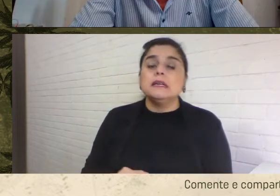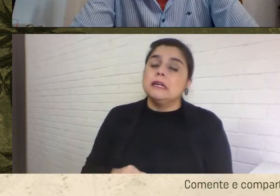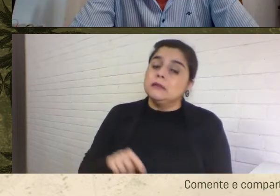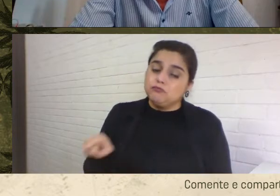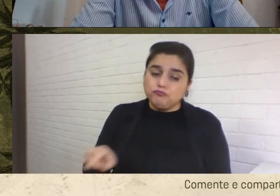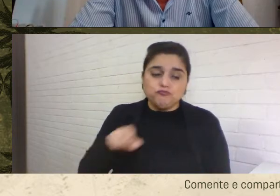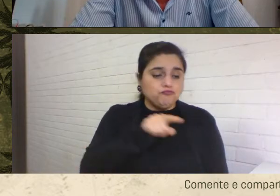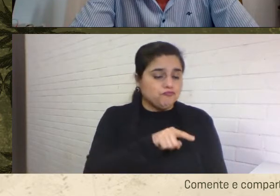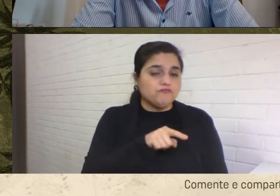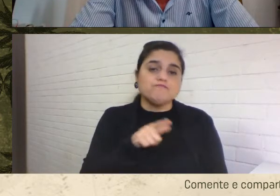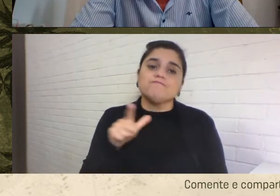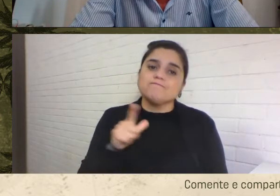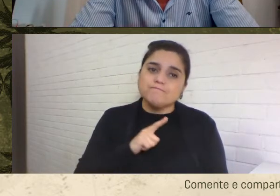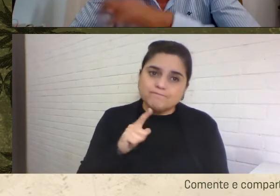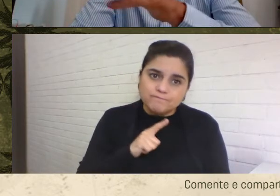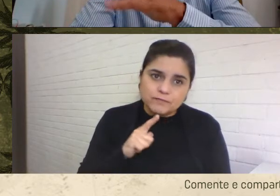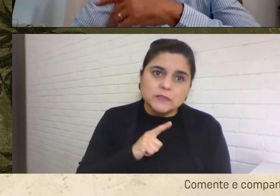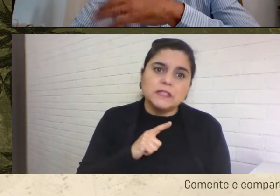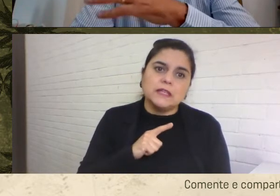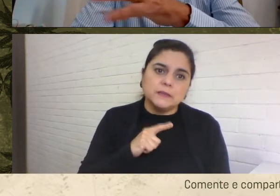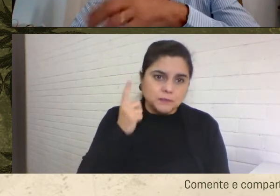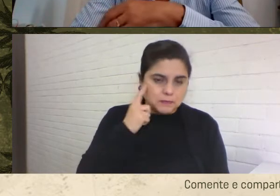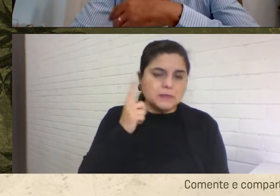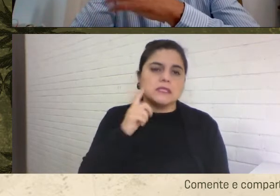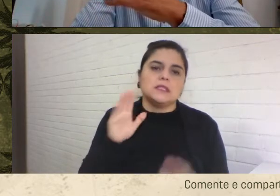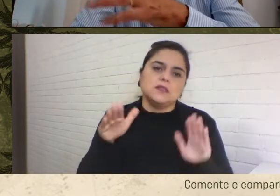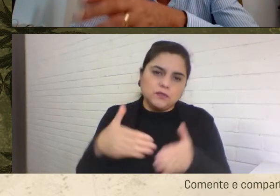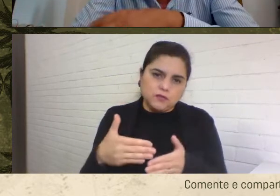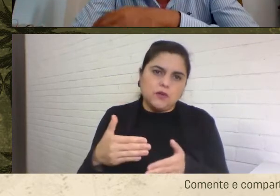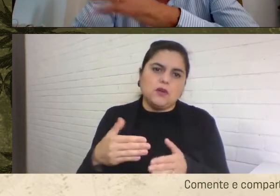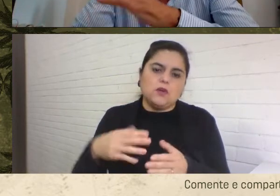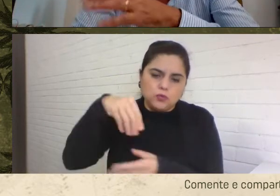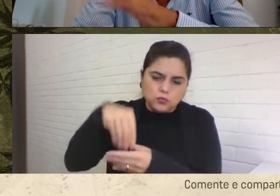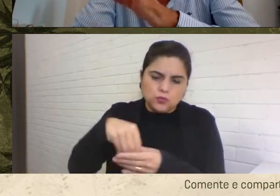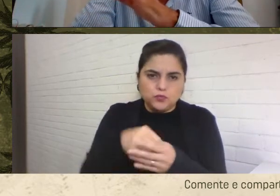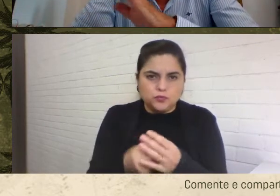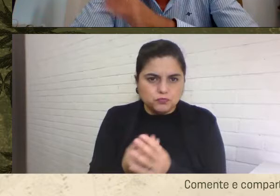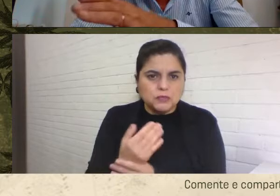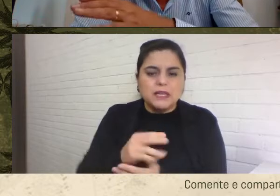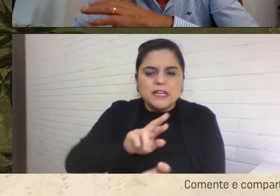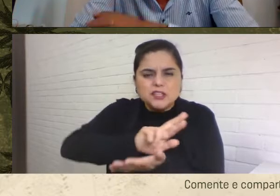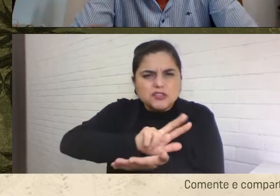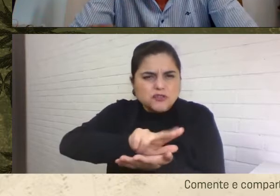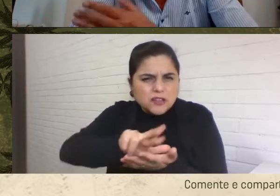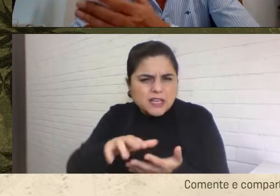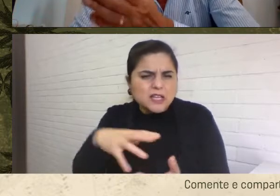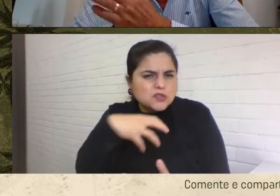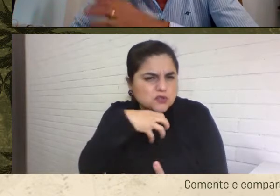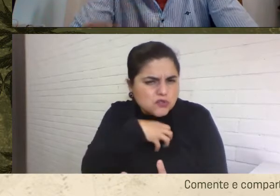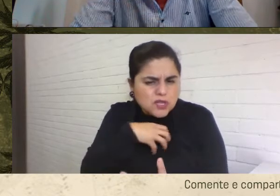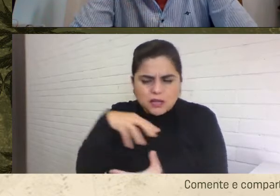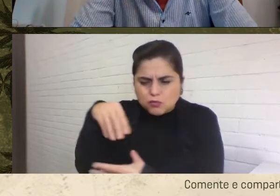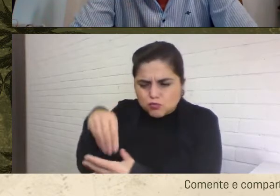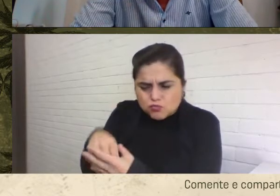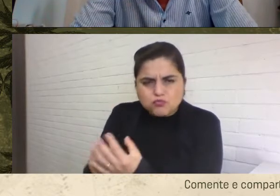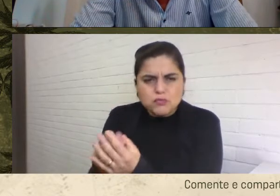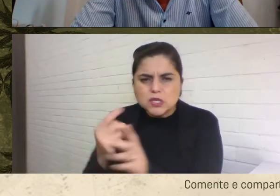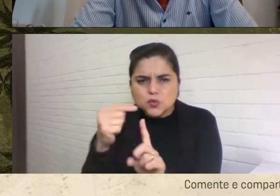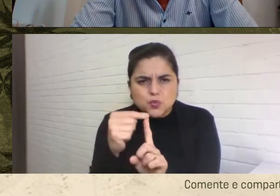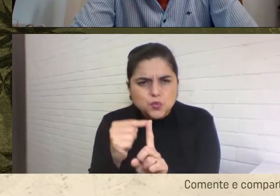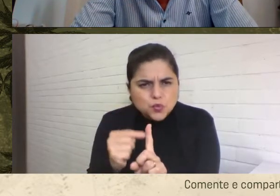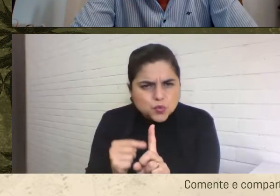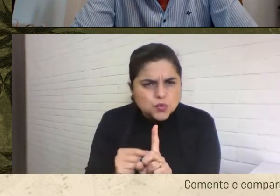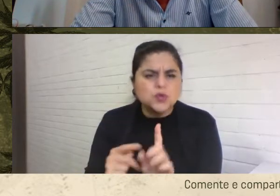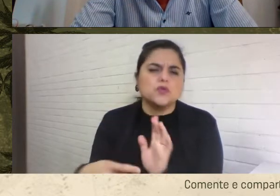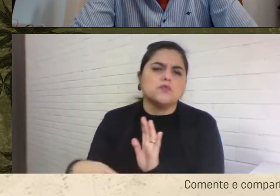contêm a possibilidade de autoplantio, diferenciando o número de plantas, etc., mas vamos ver o